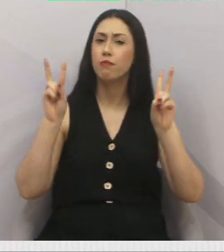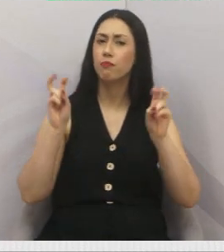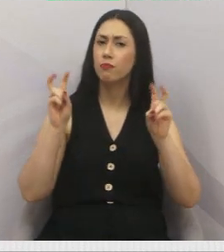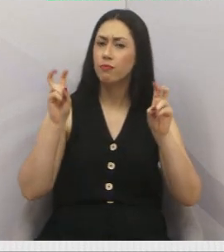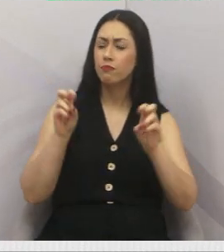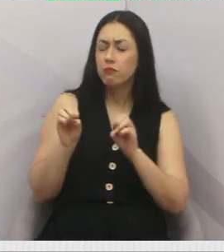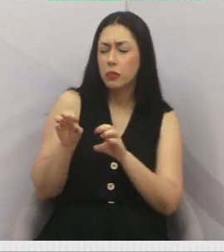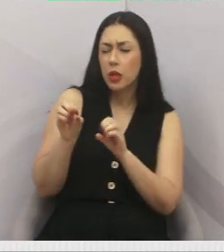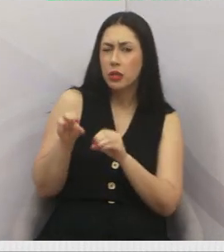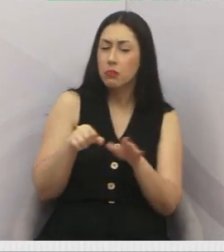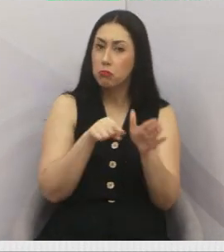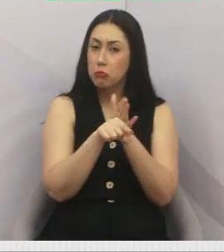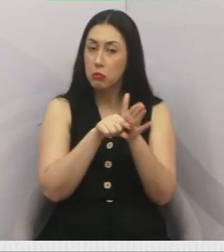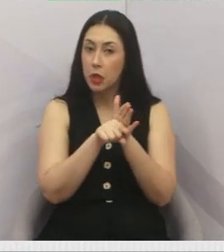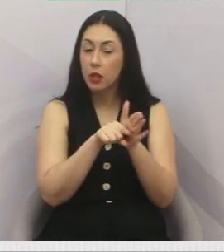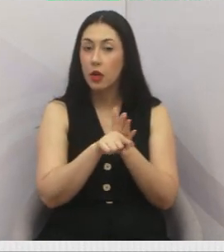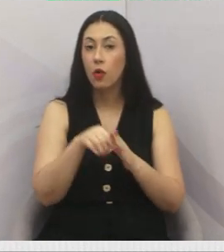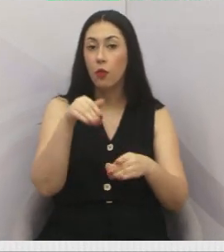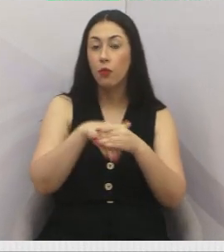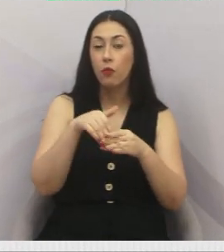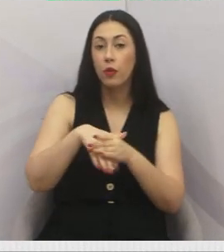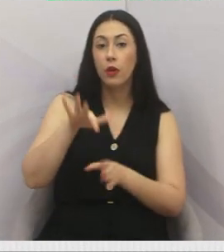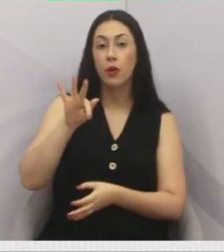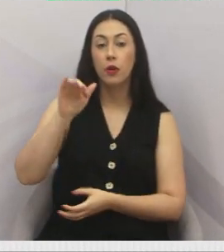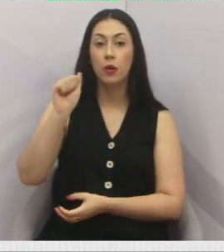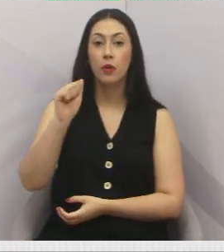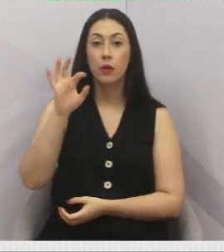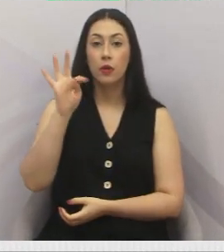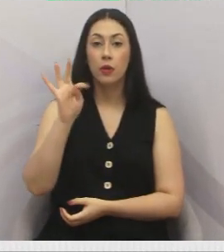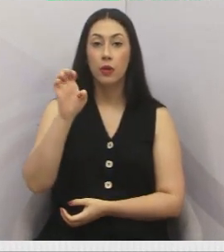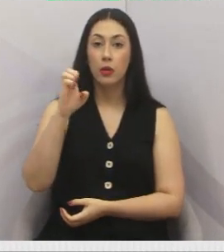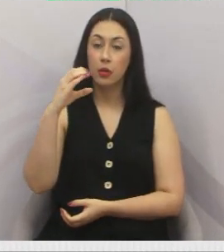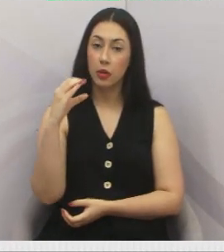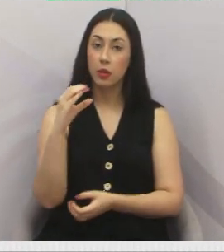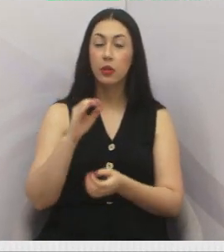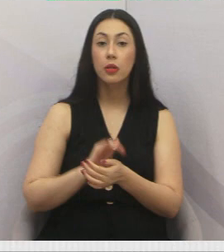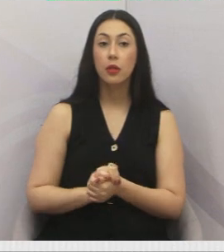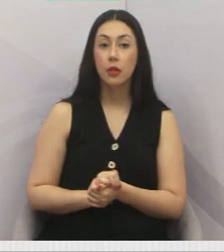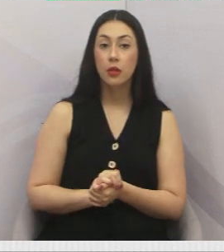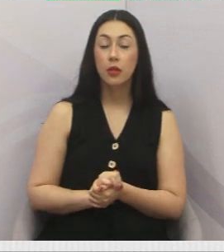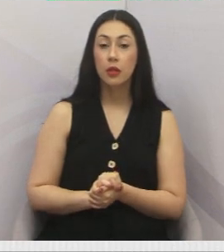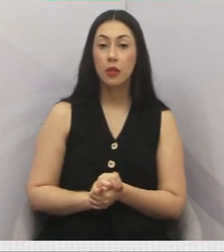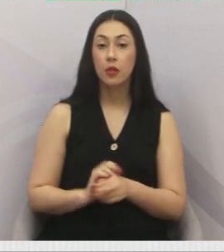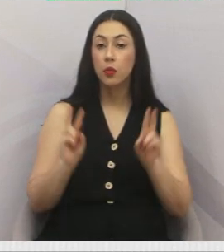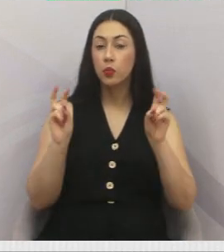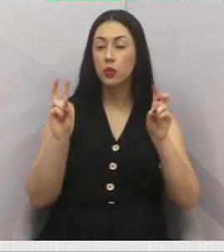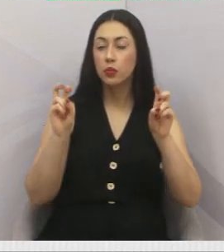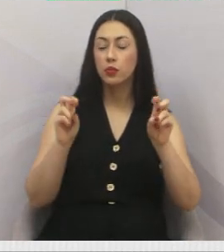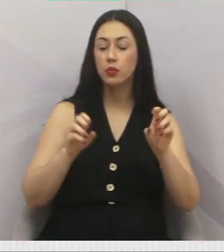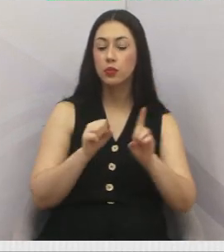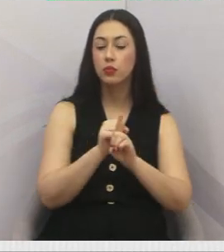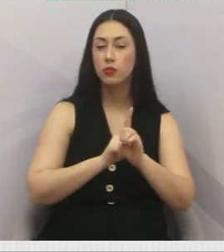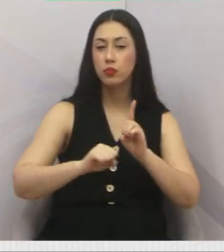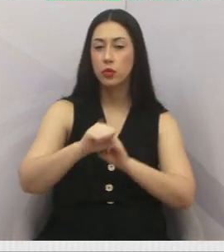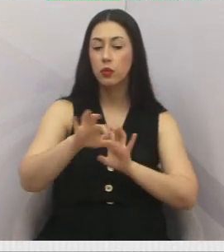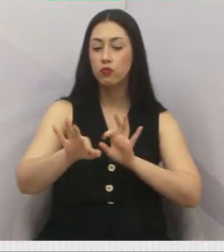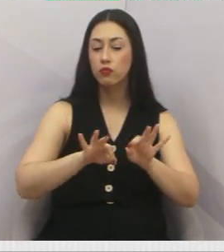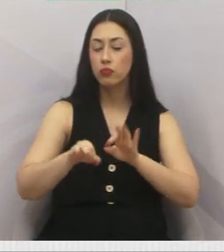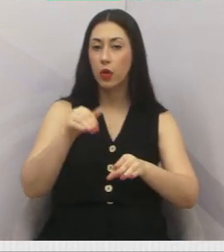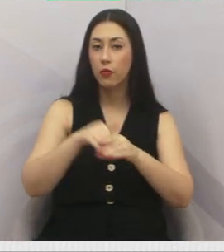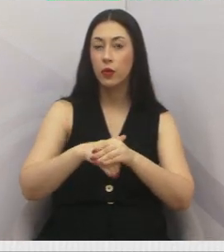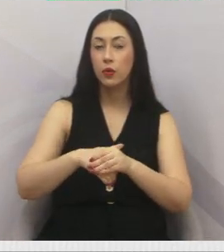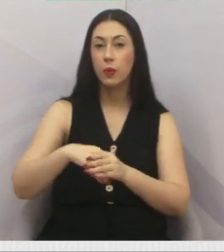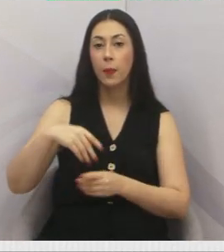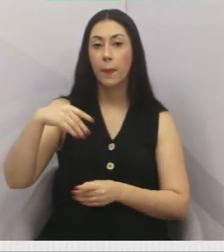entidades acadêmicas e de pesquisa, um voto para FATEC Jacareí. Segmento organização da sociedade civil, um voto para Associação